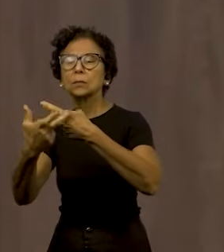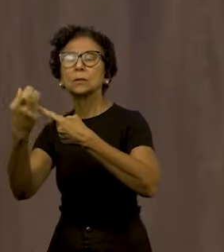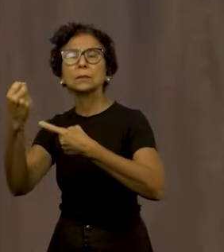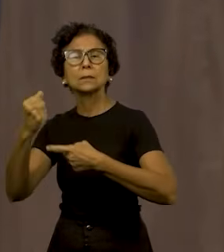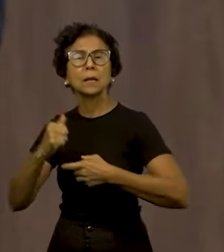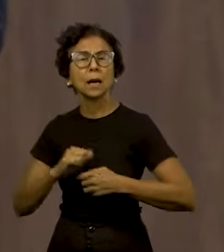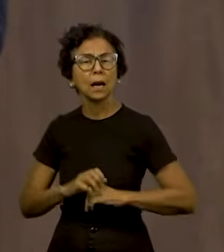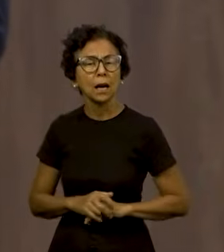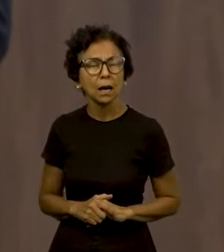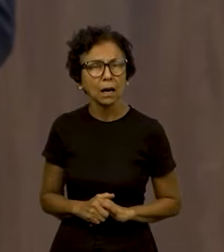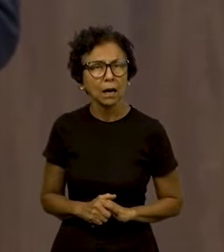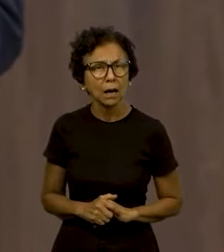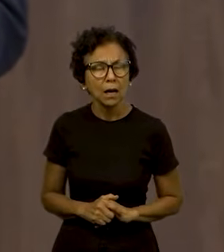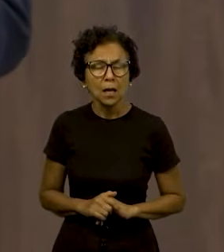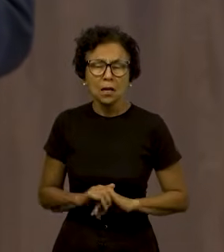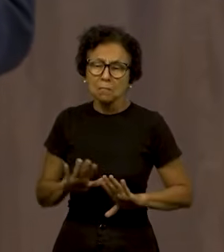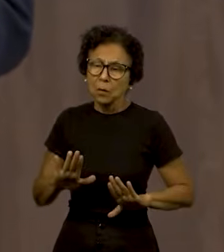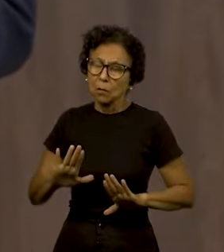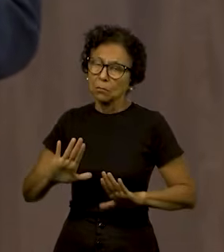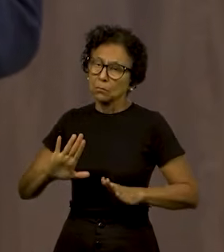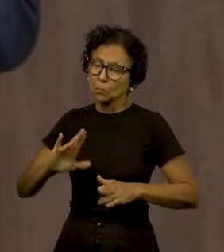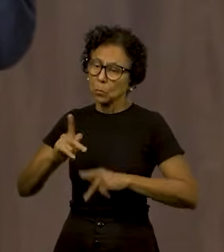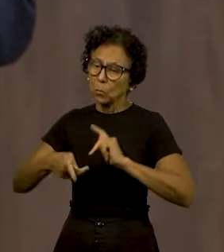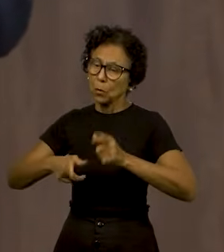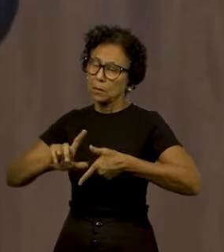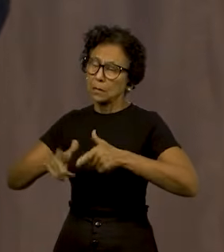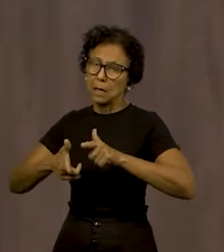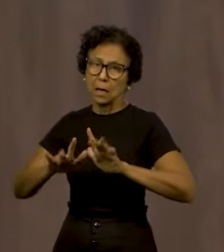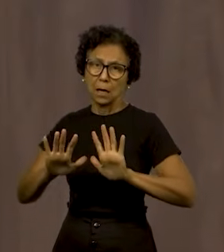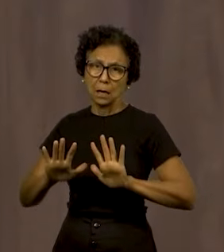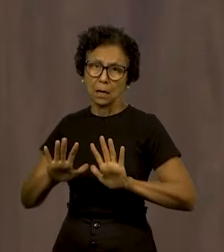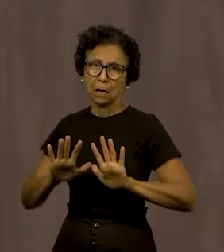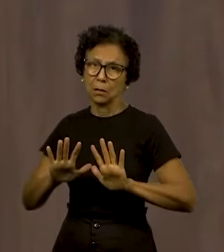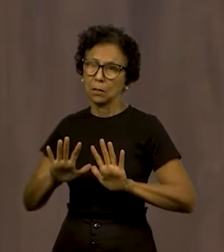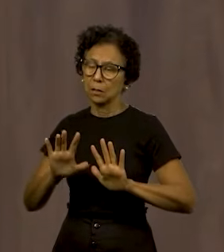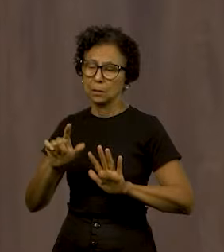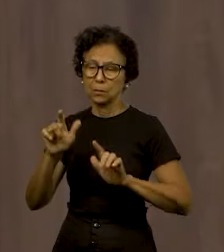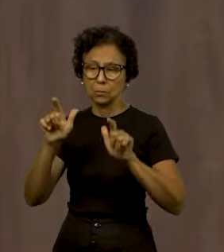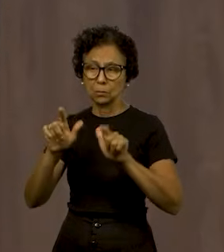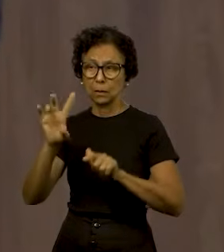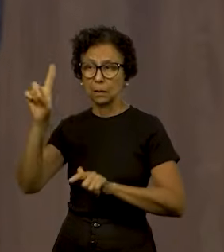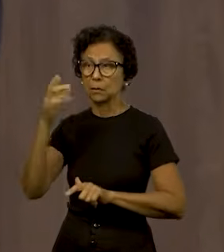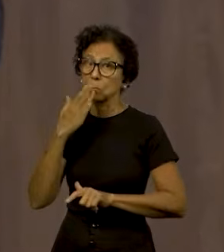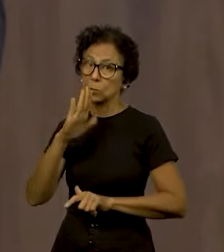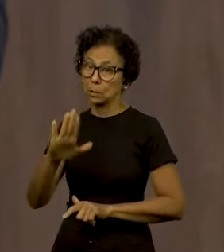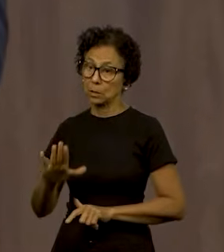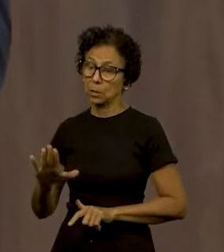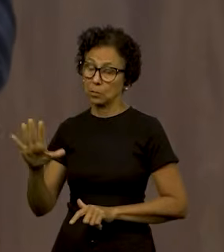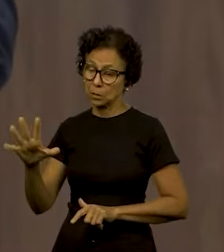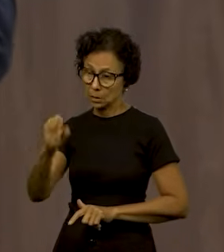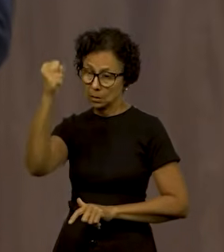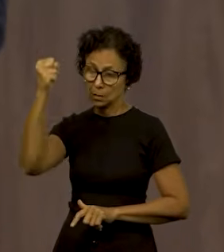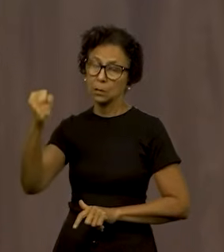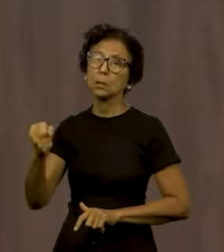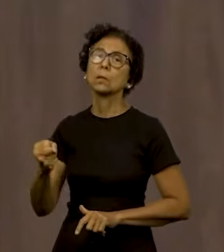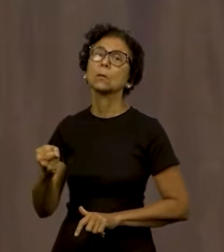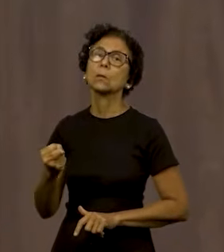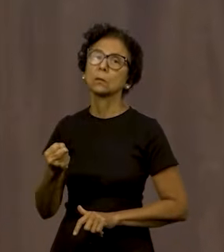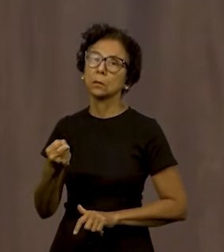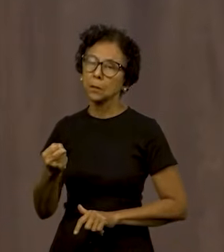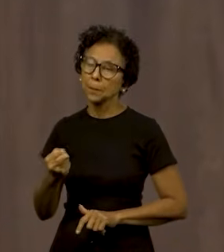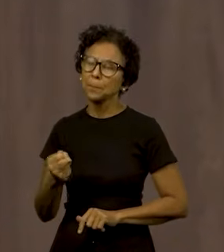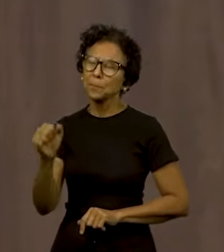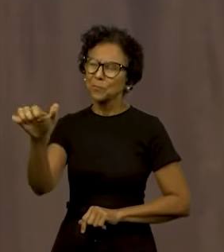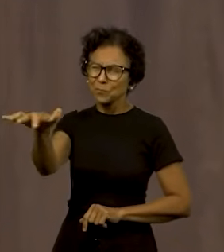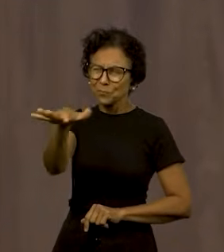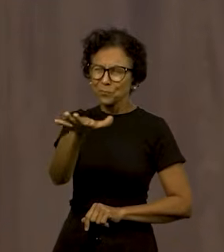que Israel nunca quis mais nem menos, eles sempre quiseram a terra deles prometida. Então eles conquistam toda a terra de